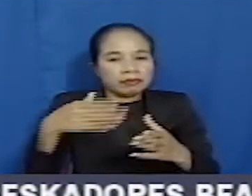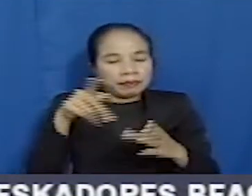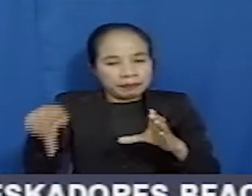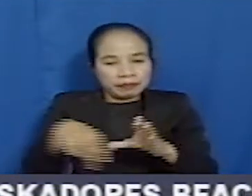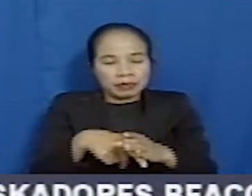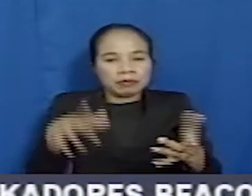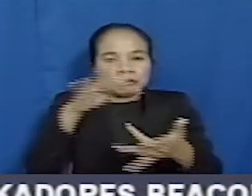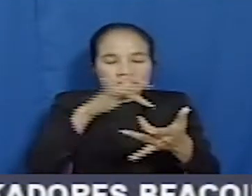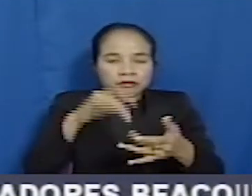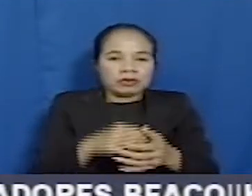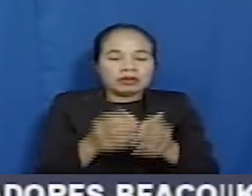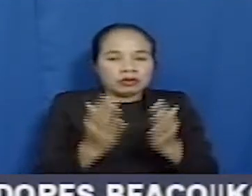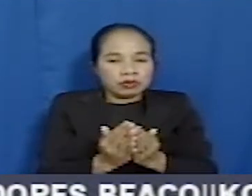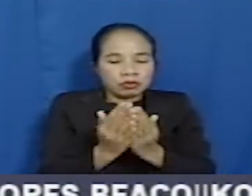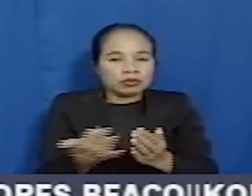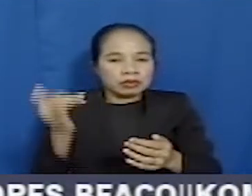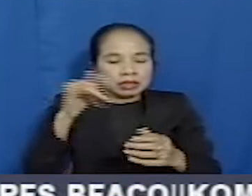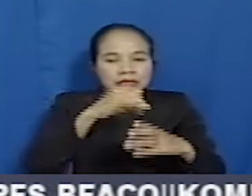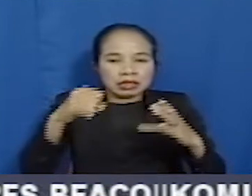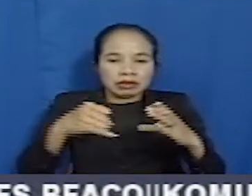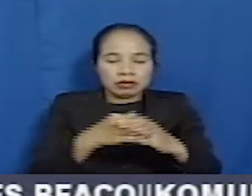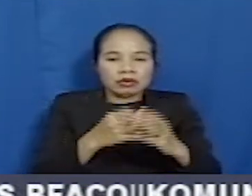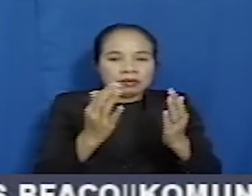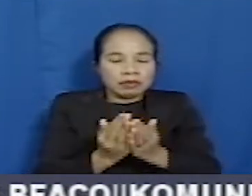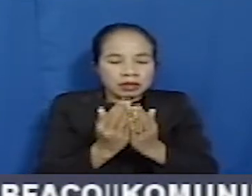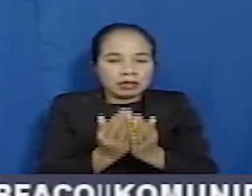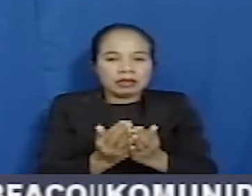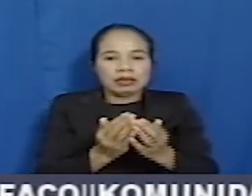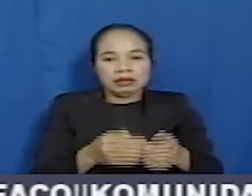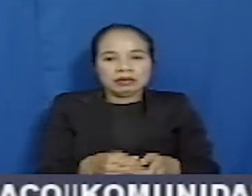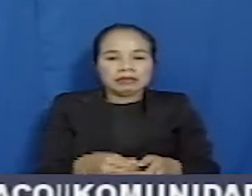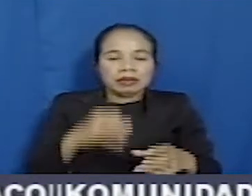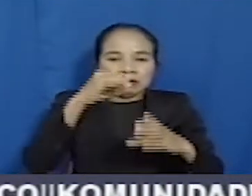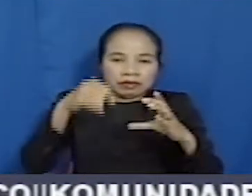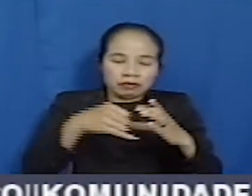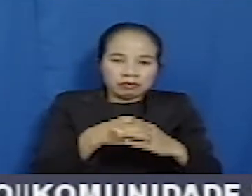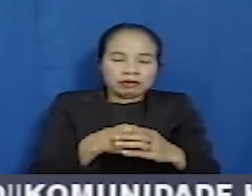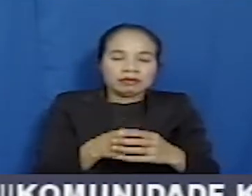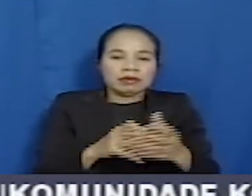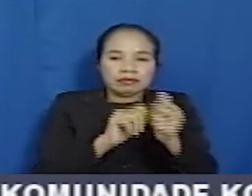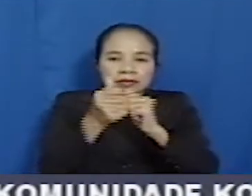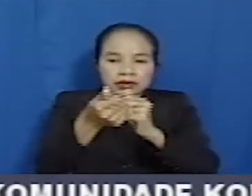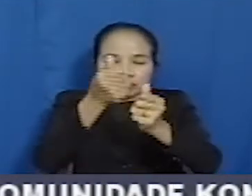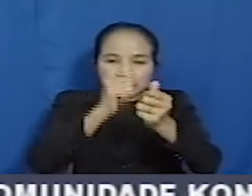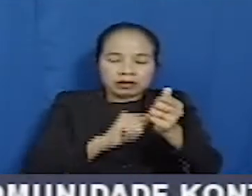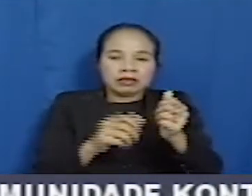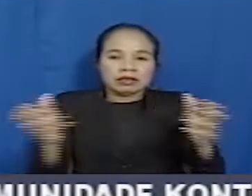movimento Bero no Rocira, inclui Bero no Rocira, neve envolve e a pesca contra